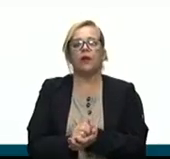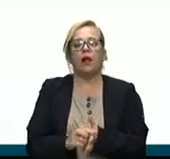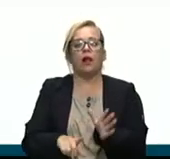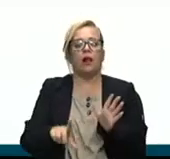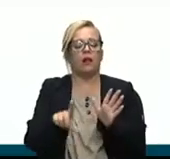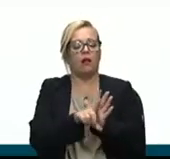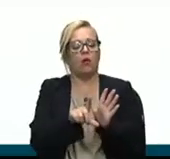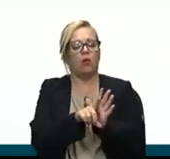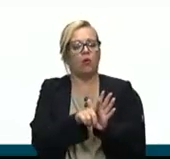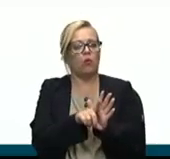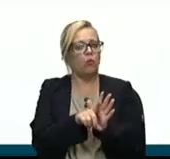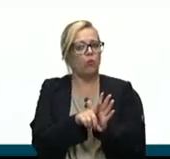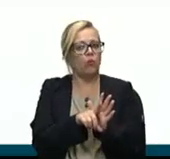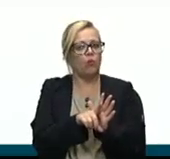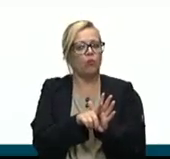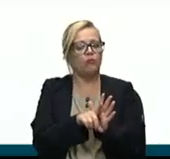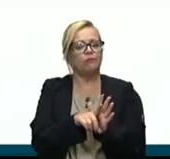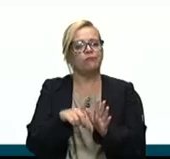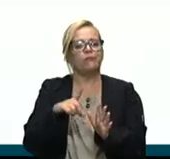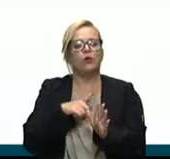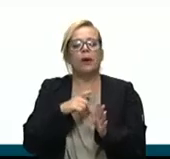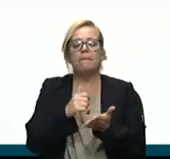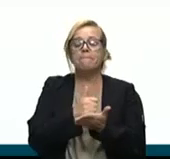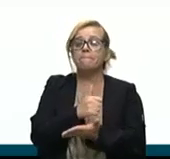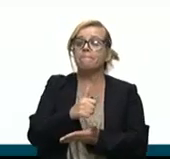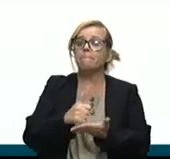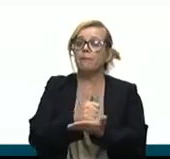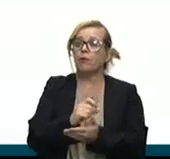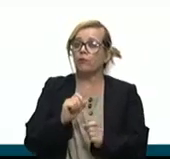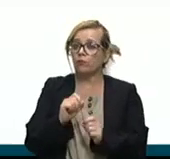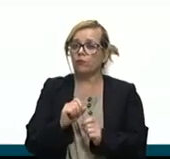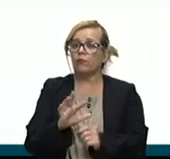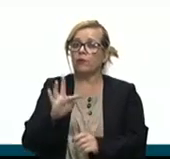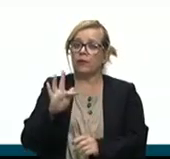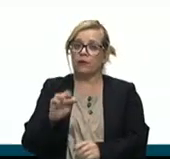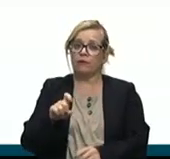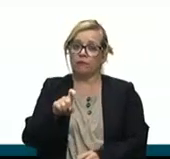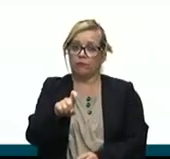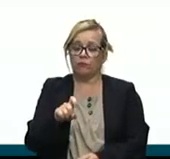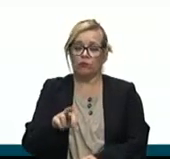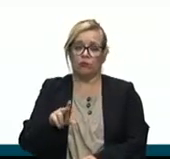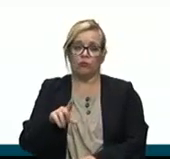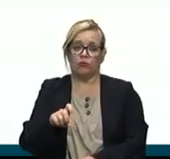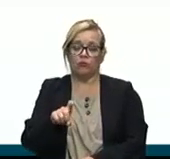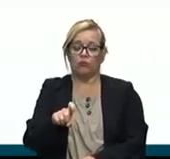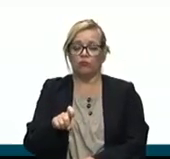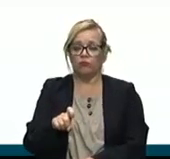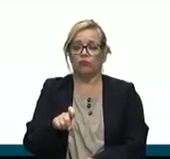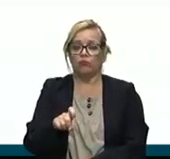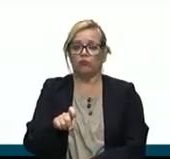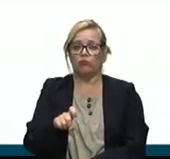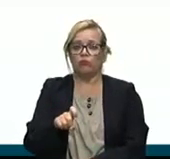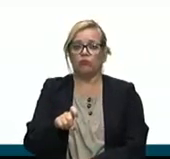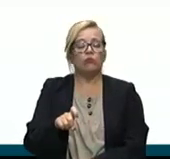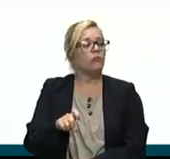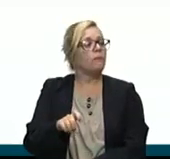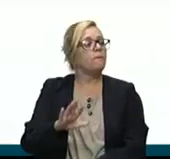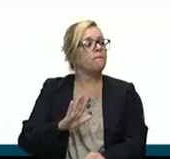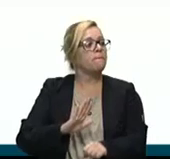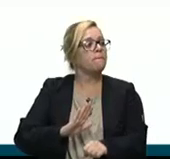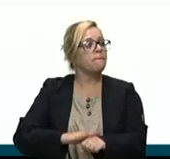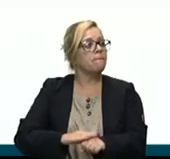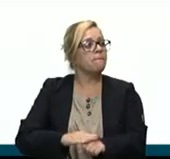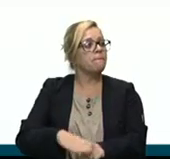de formação tem a seguinte estrutura: f de x igual a x